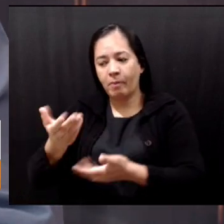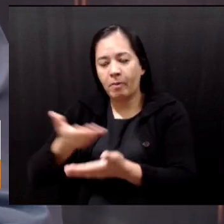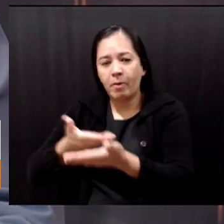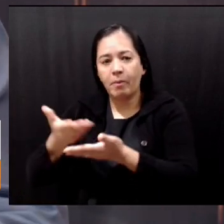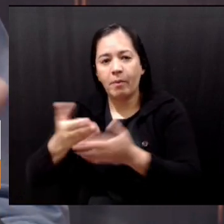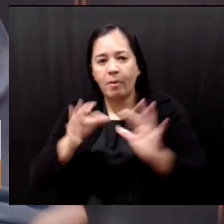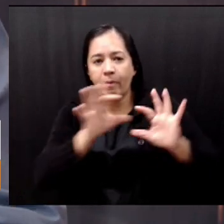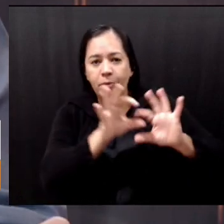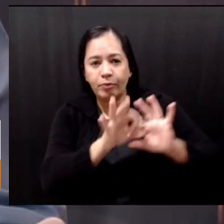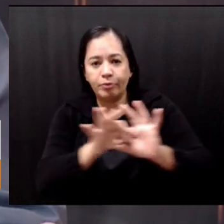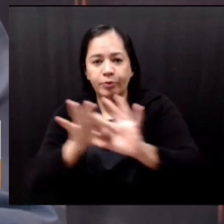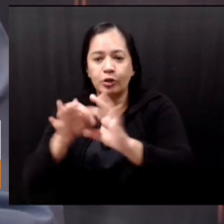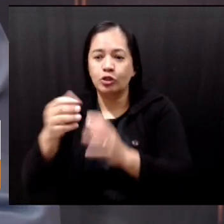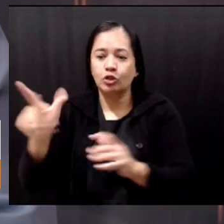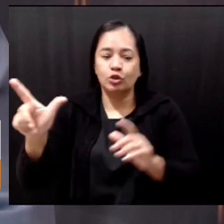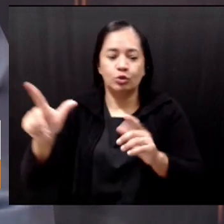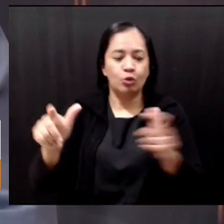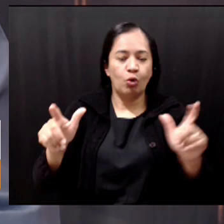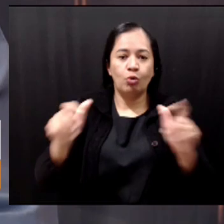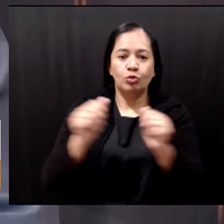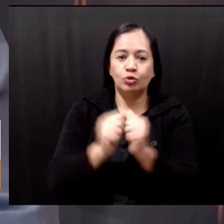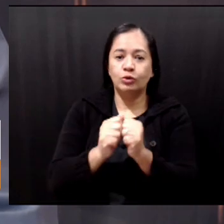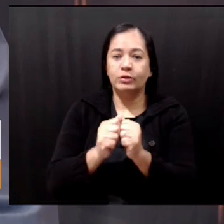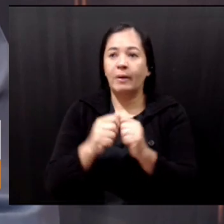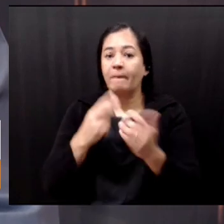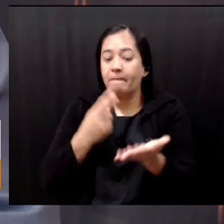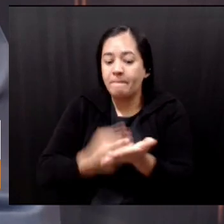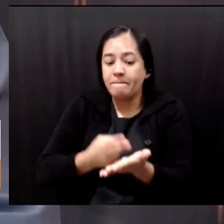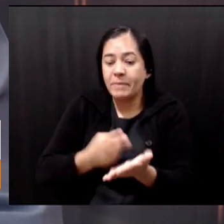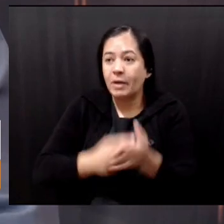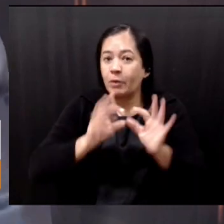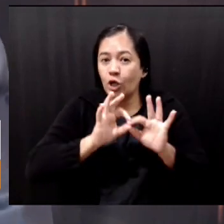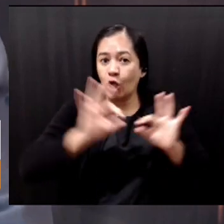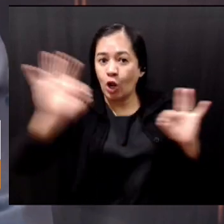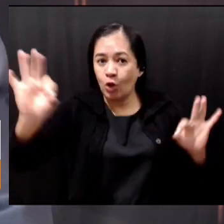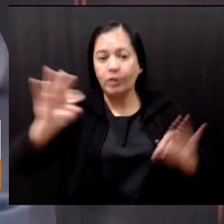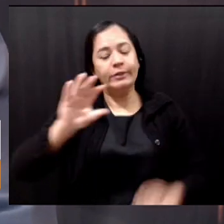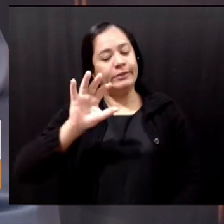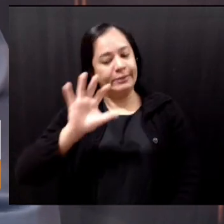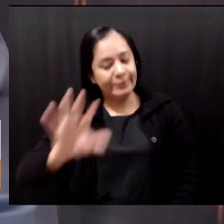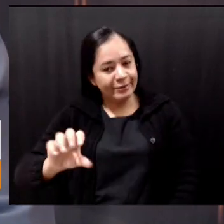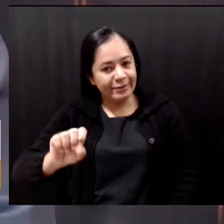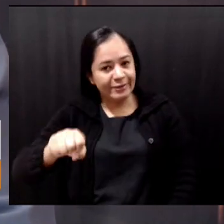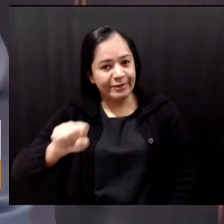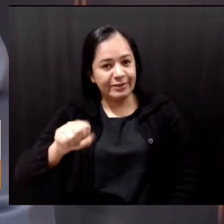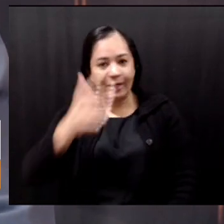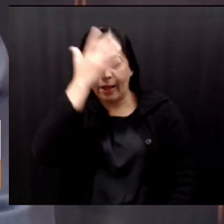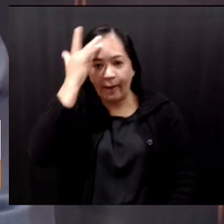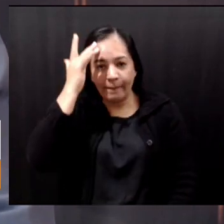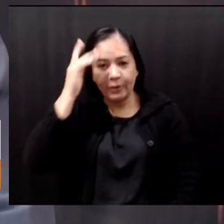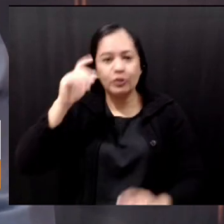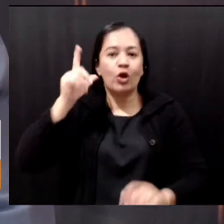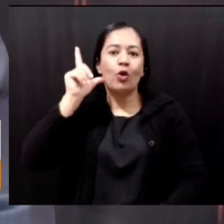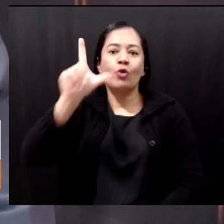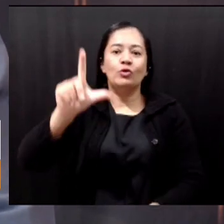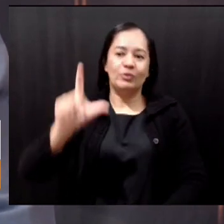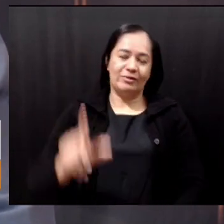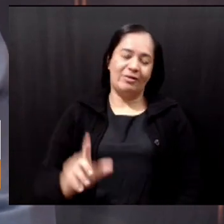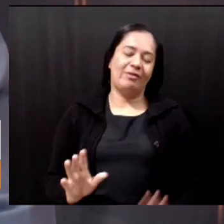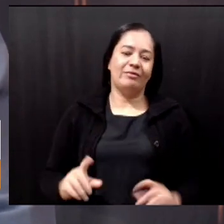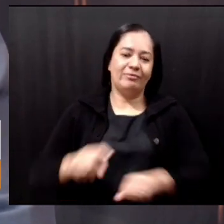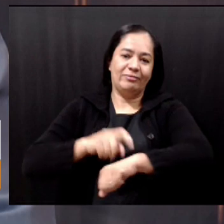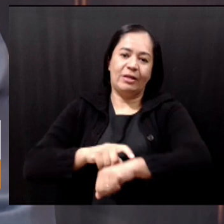outro, mesmo que à distância, Uhum. aí sim, a pessoa vai dar um jeito. Agora, se for uma amizade, vamos dizer